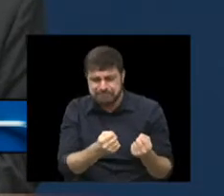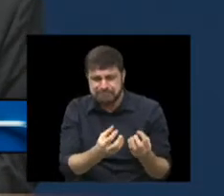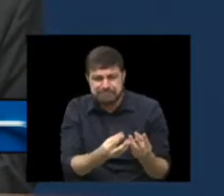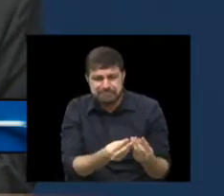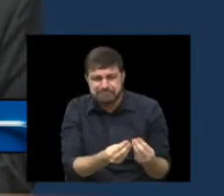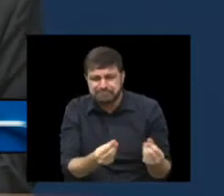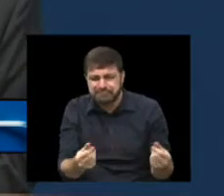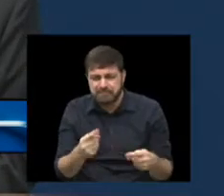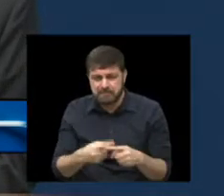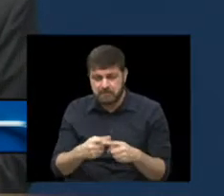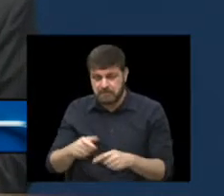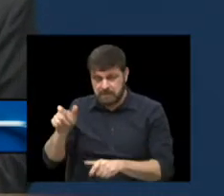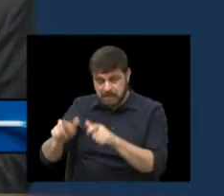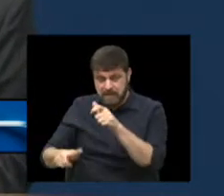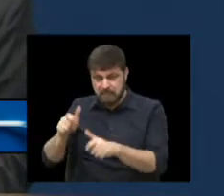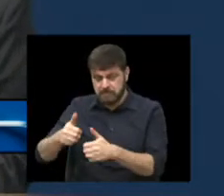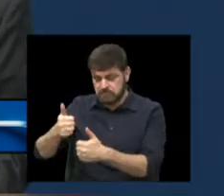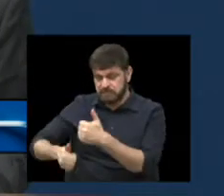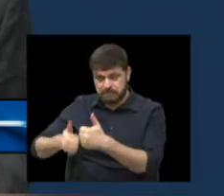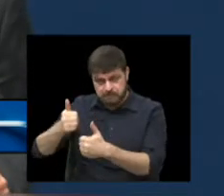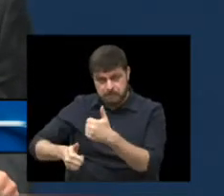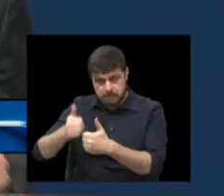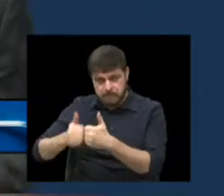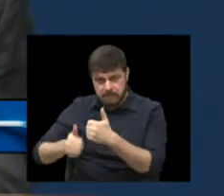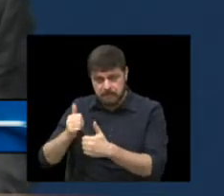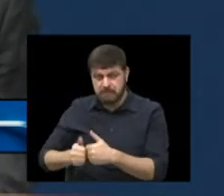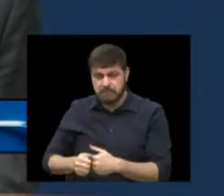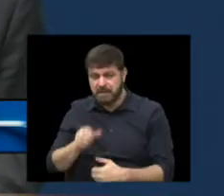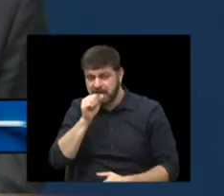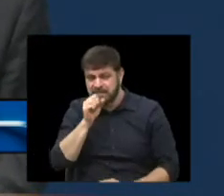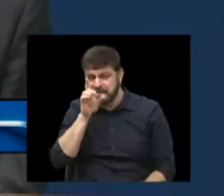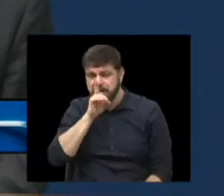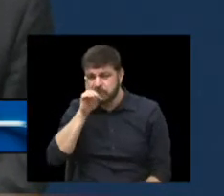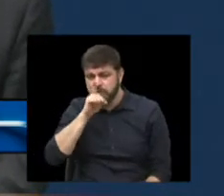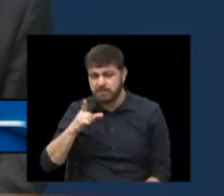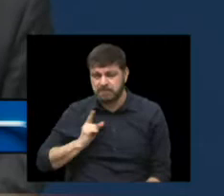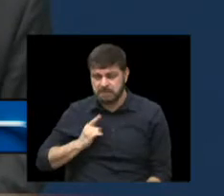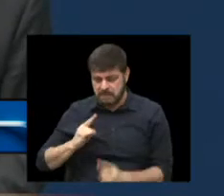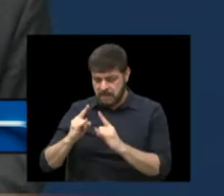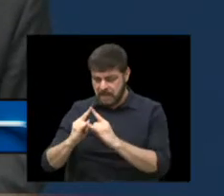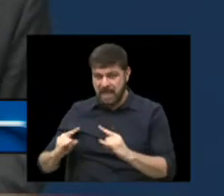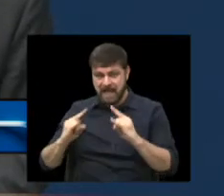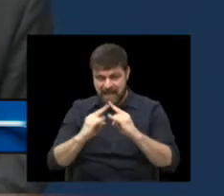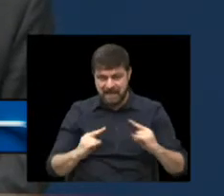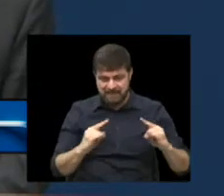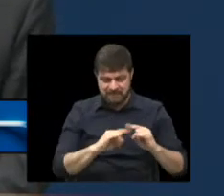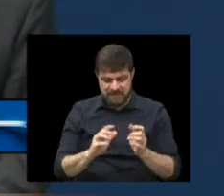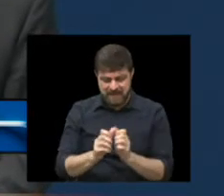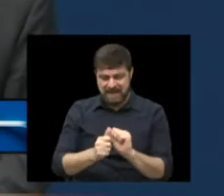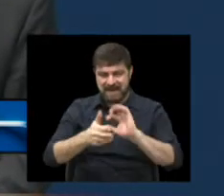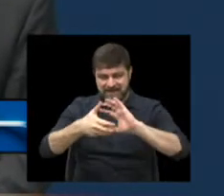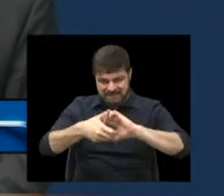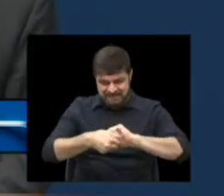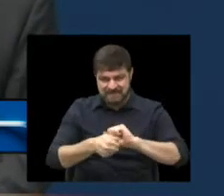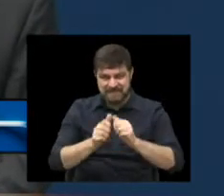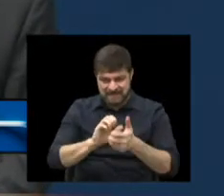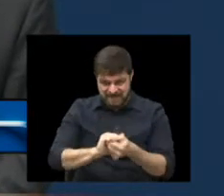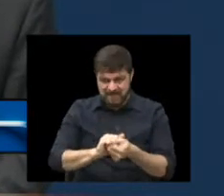de esportistas e pela realização aos finais de semana de uma feira de artesanato e também